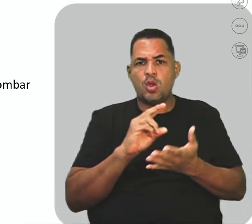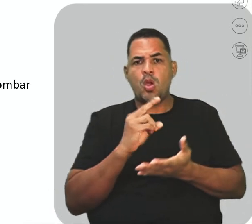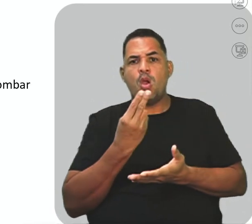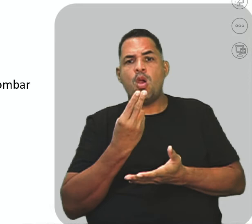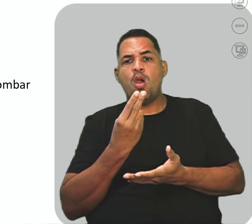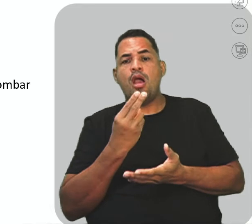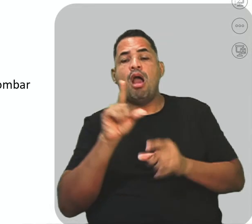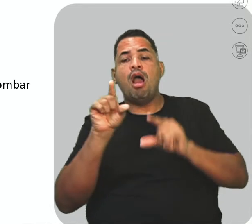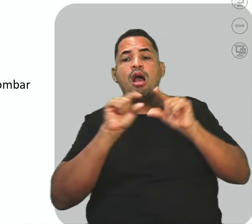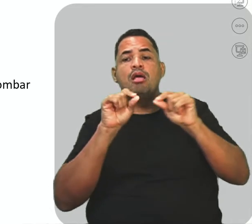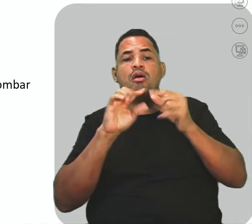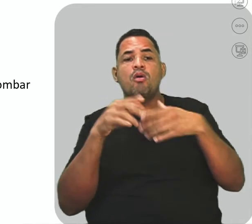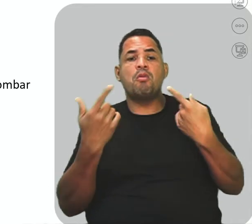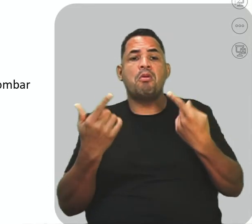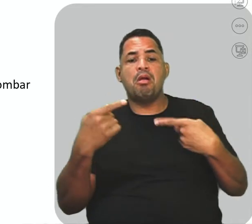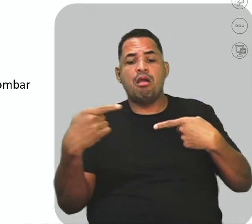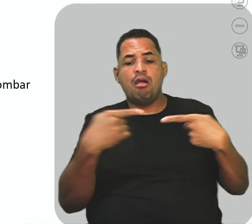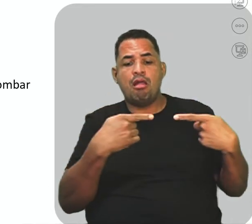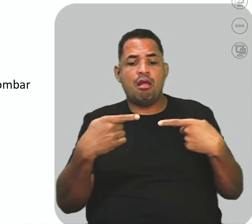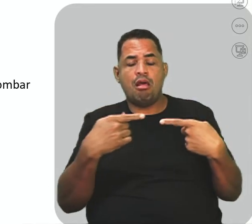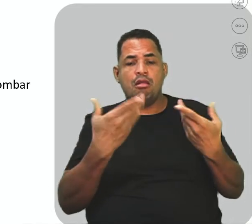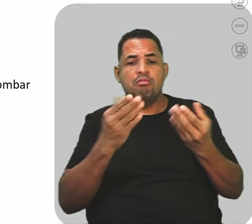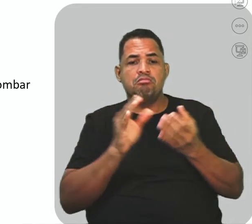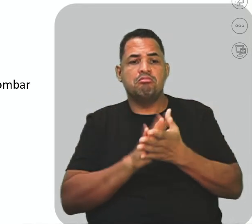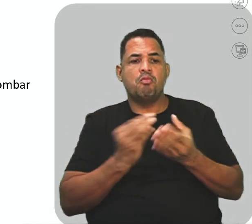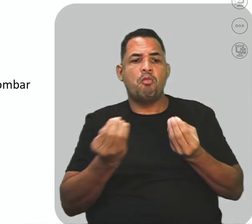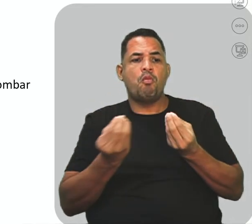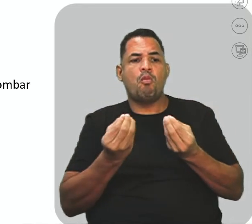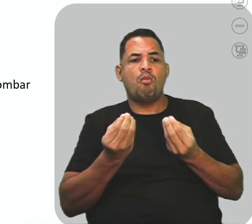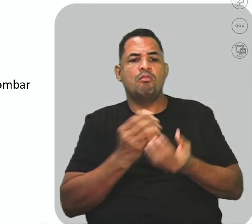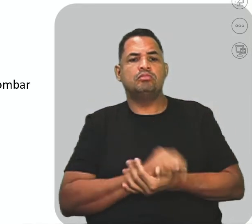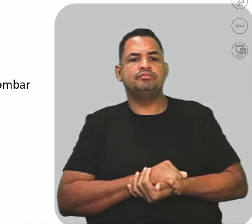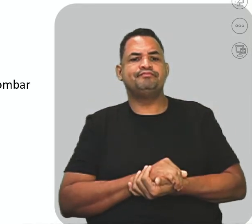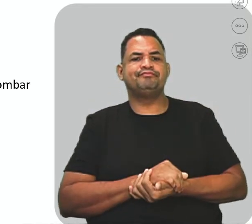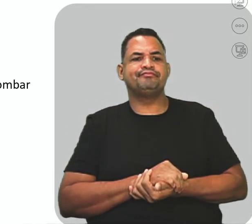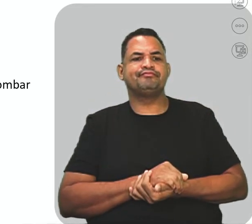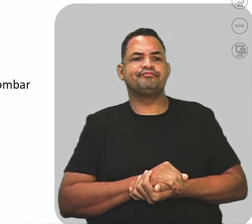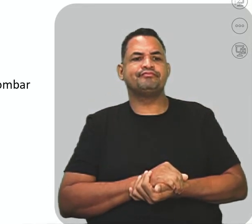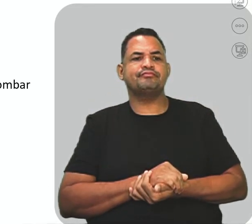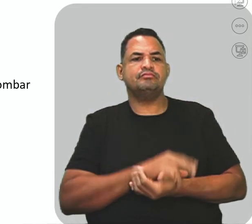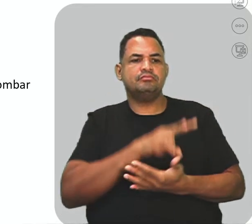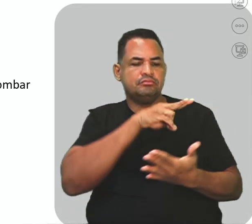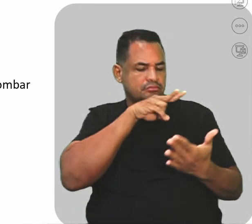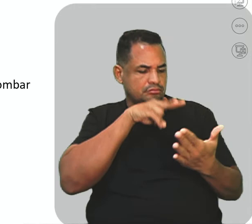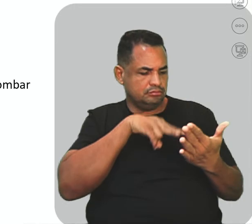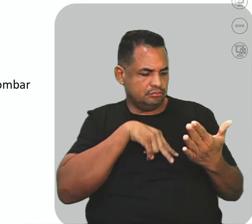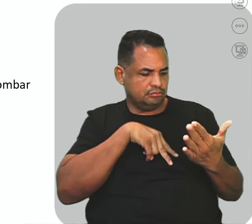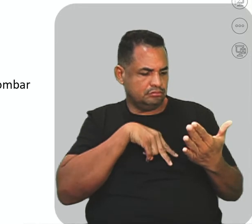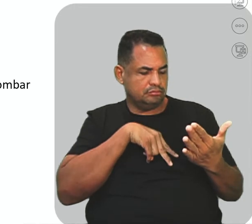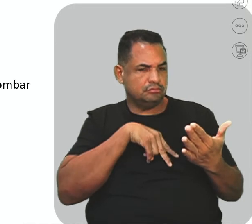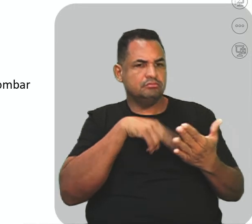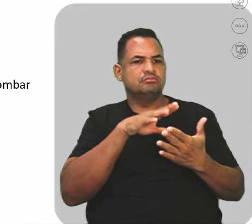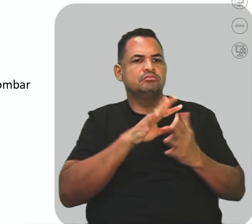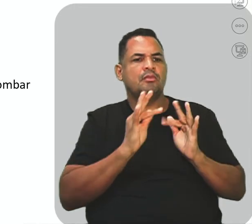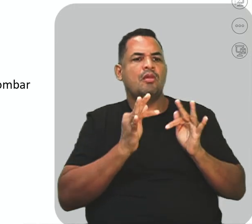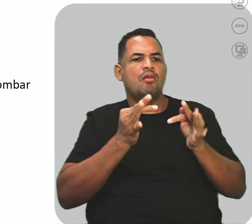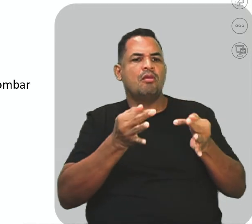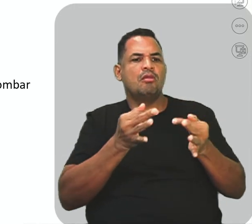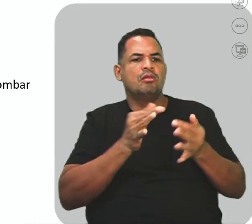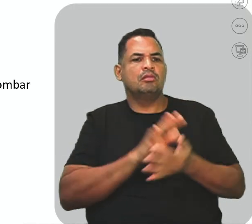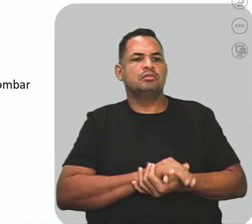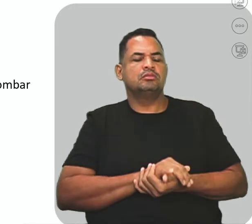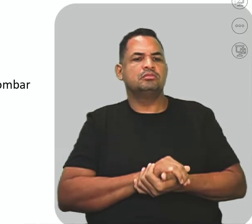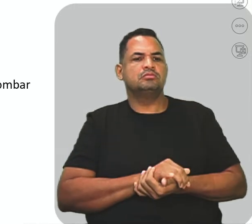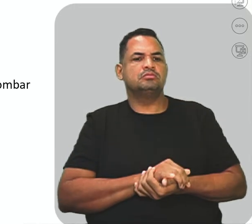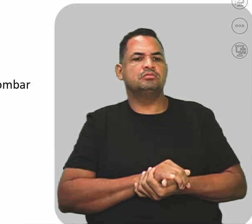a relação de sentido que elas estabelecem entre as orações. Então, a leitura do texto, né? Fim, e